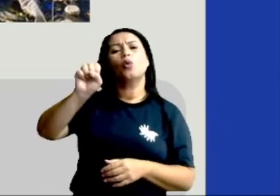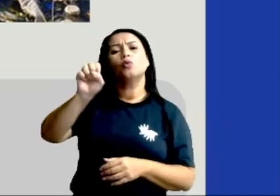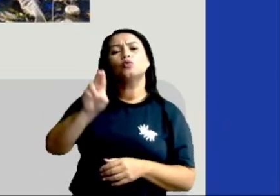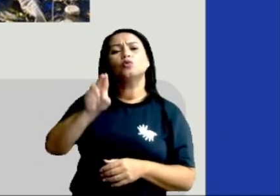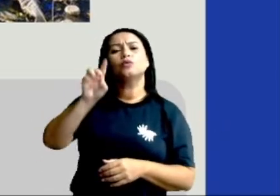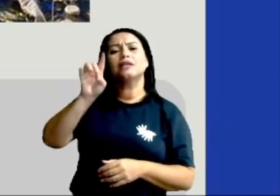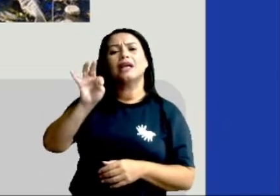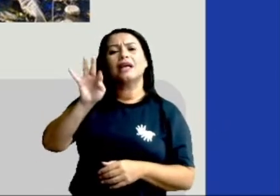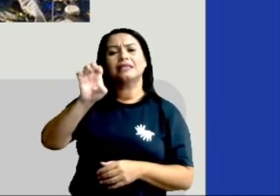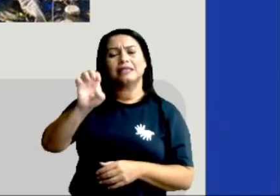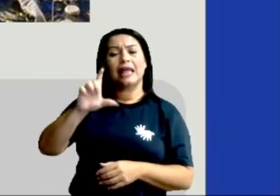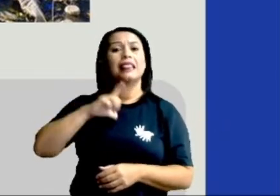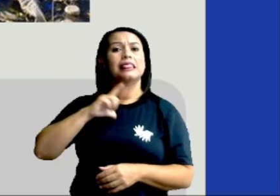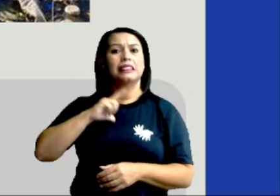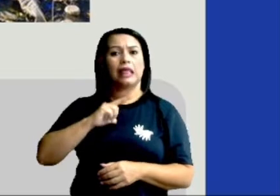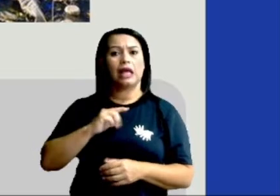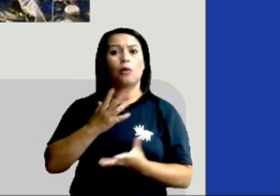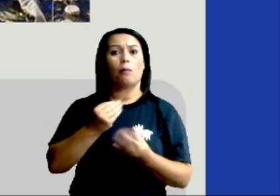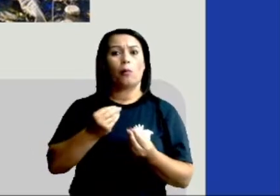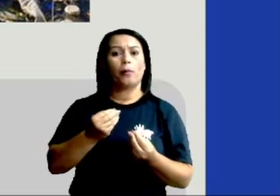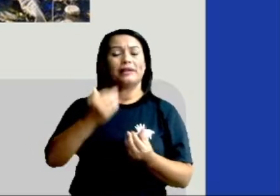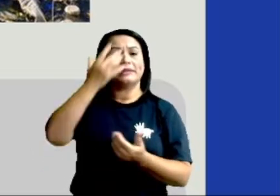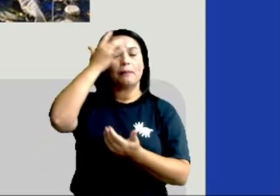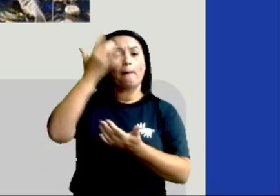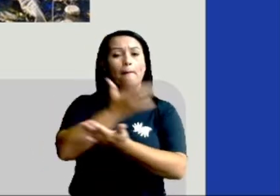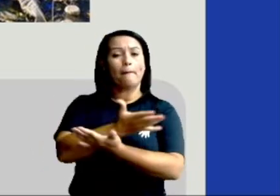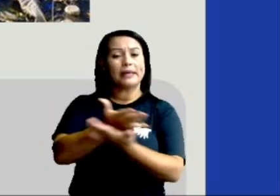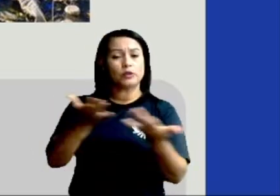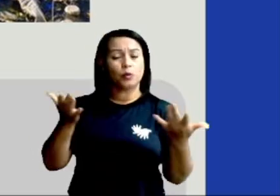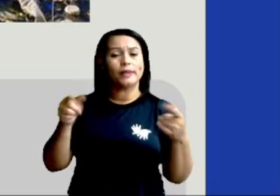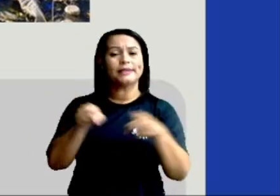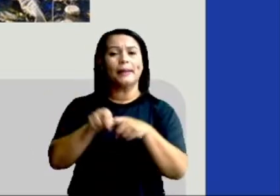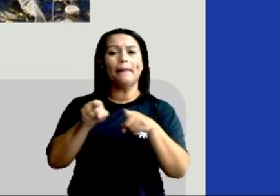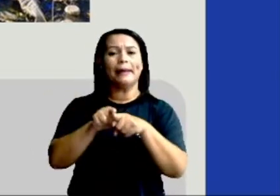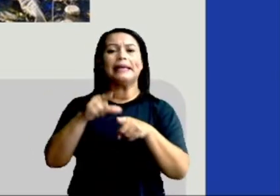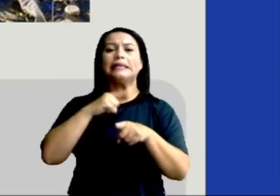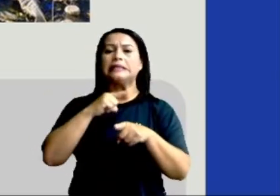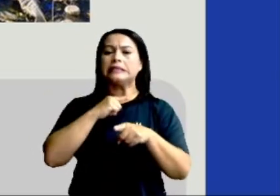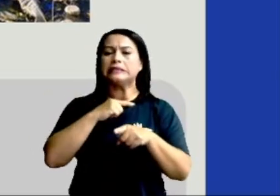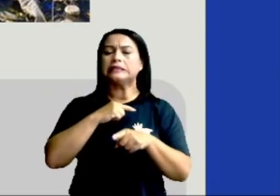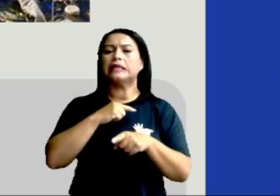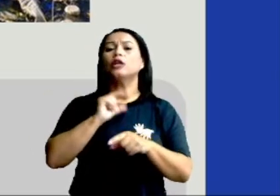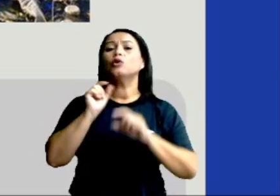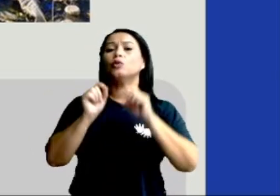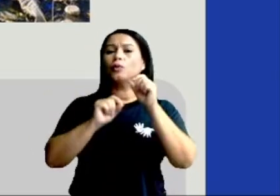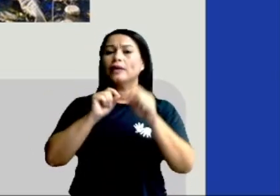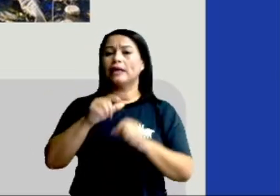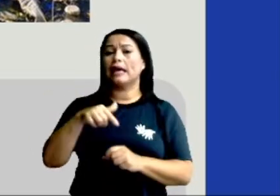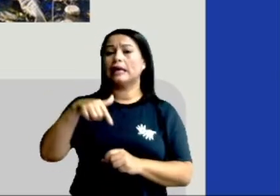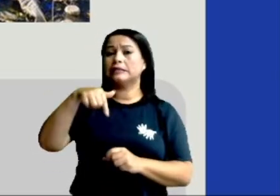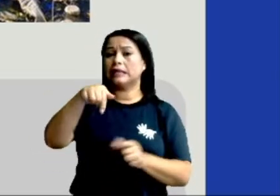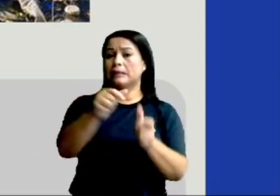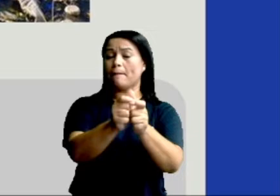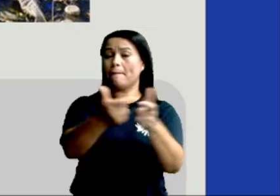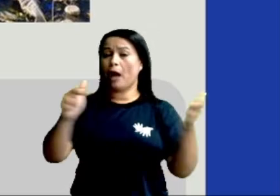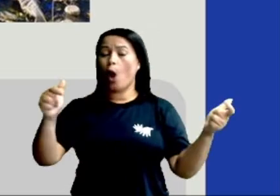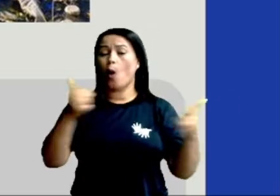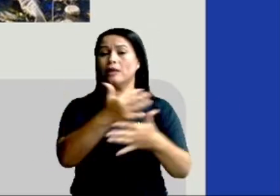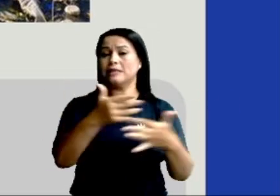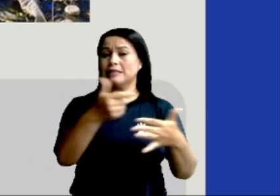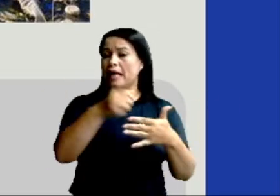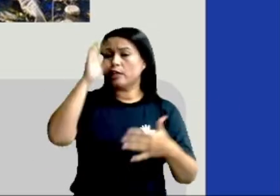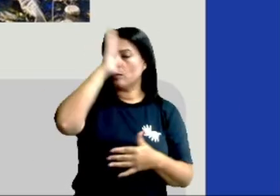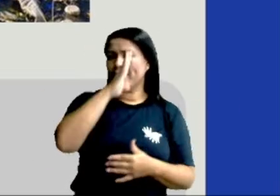por ser densamente povoada, tá? E abrigar as 7 maiores metrópoles brasileiras, consequentemente